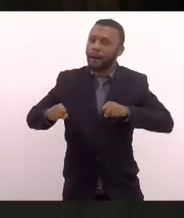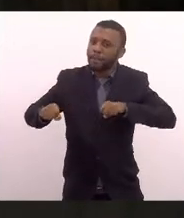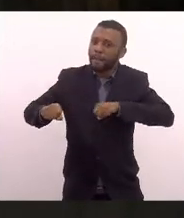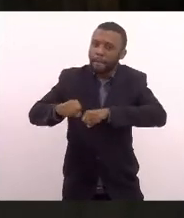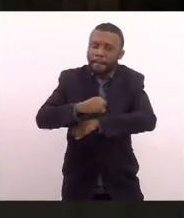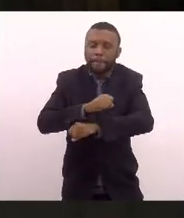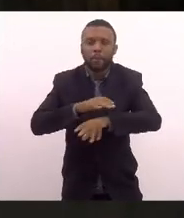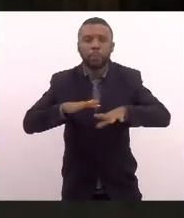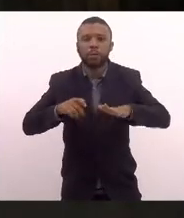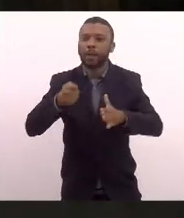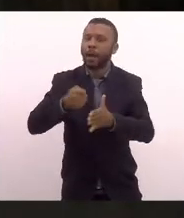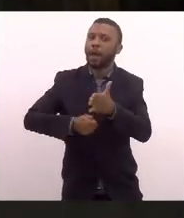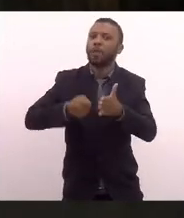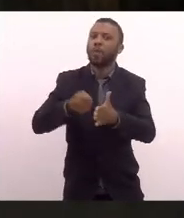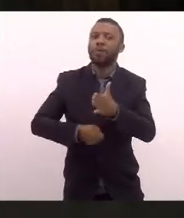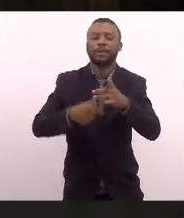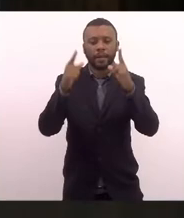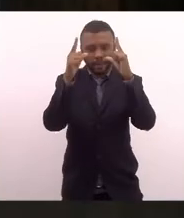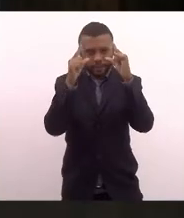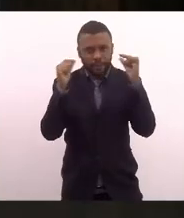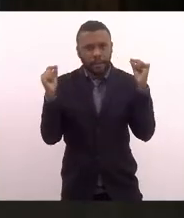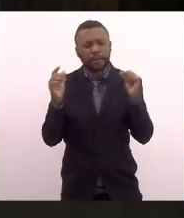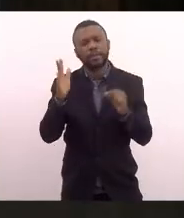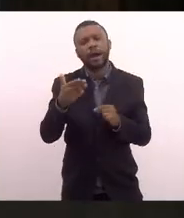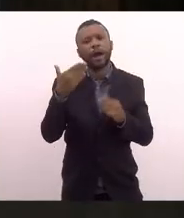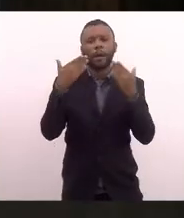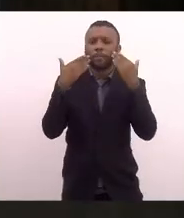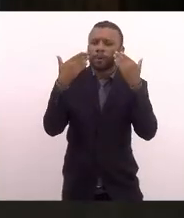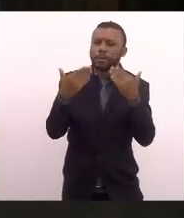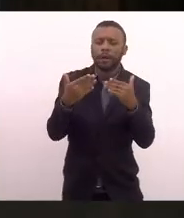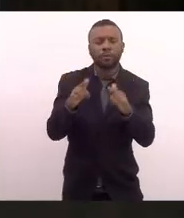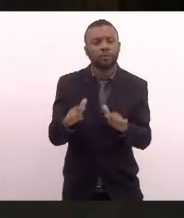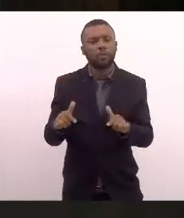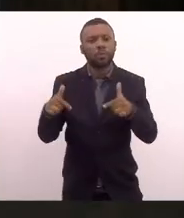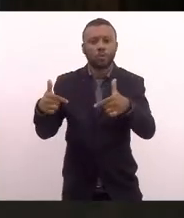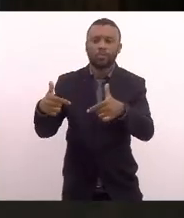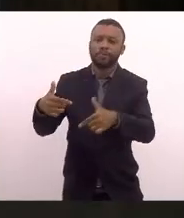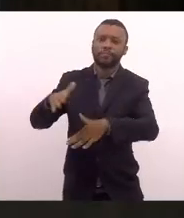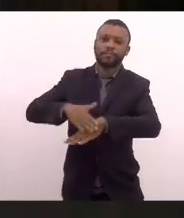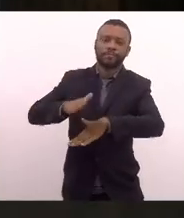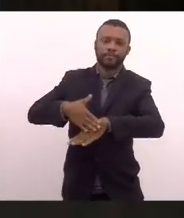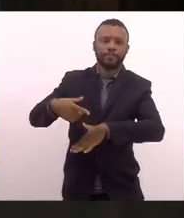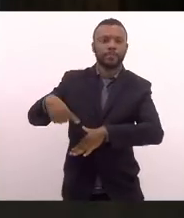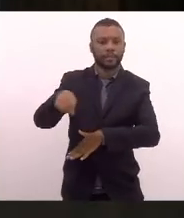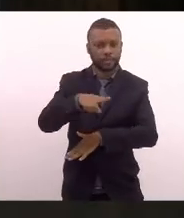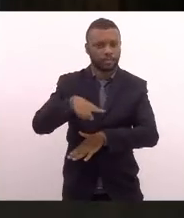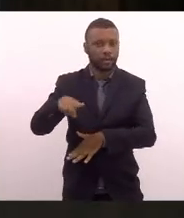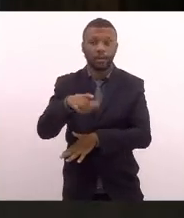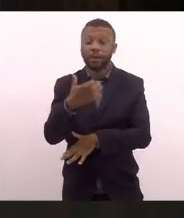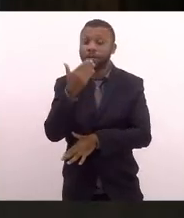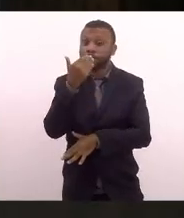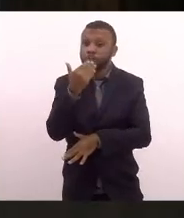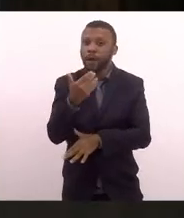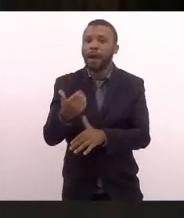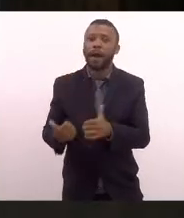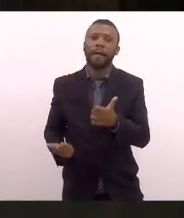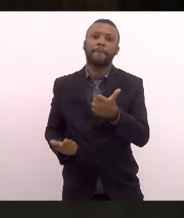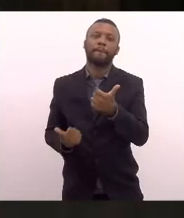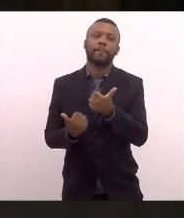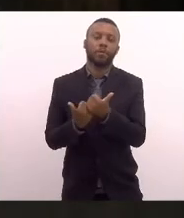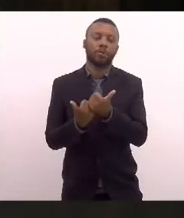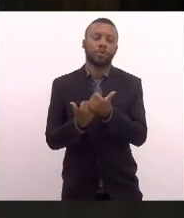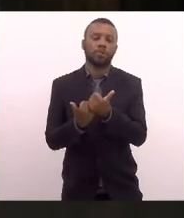e às lutas da enfermagem. Eles já mostraram isso nas suas ações. Então, eu quero pedir apoio de vocês a